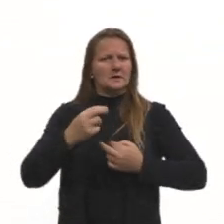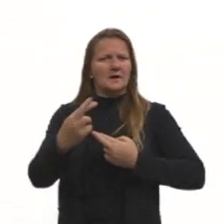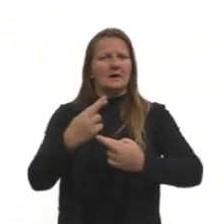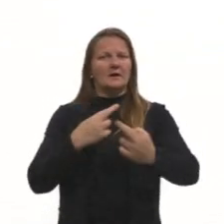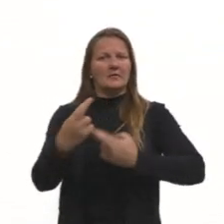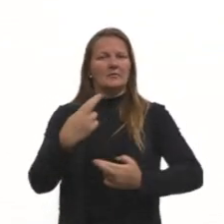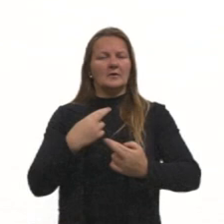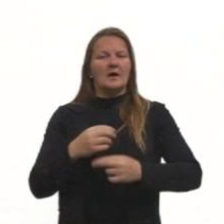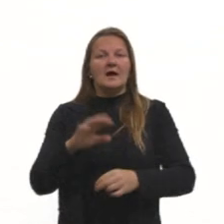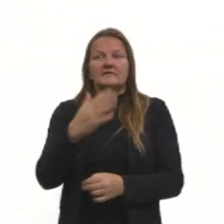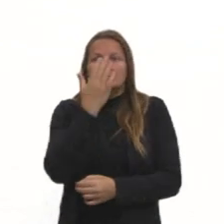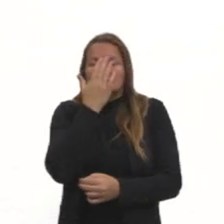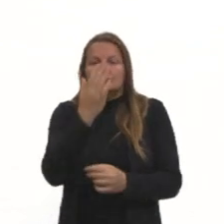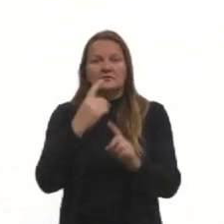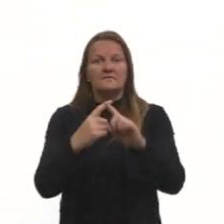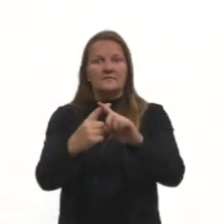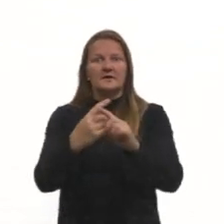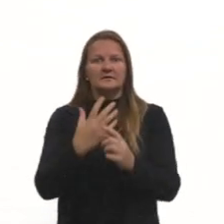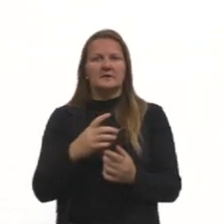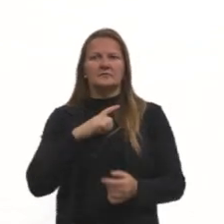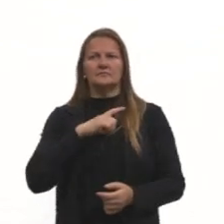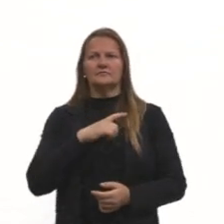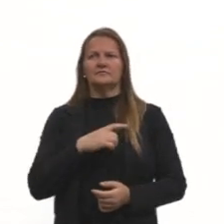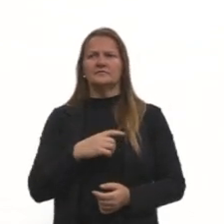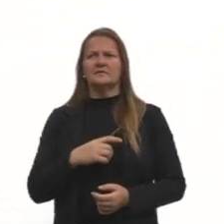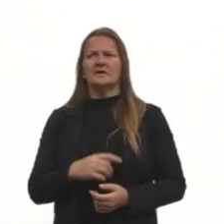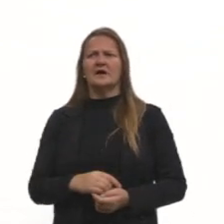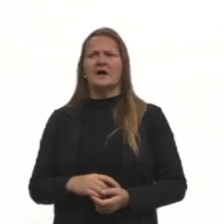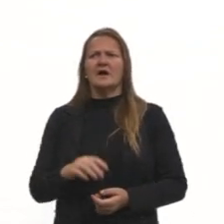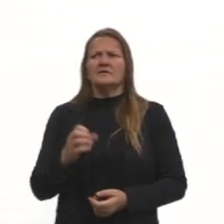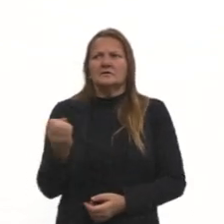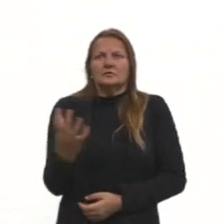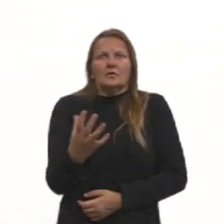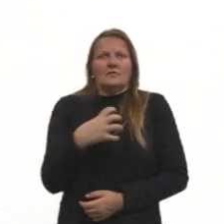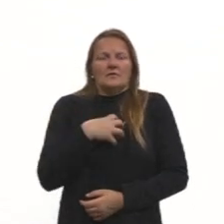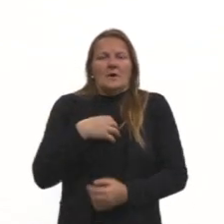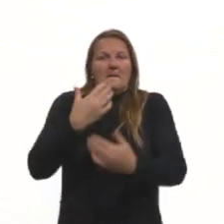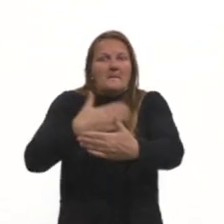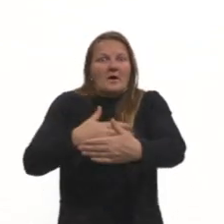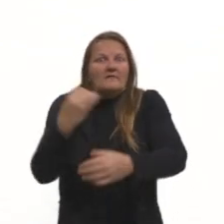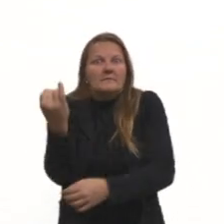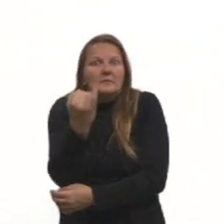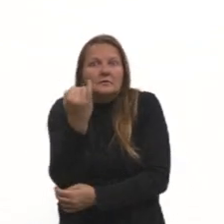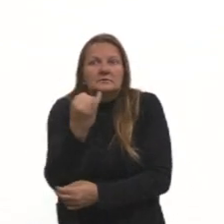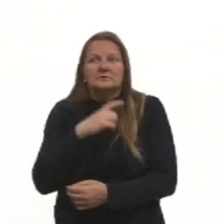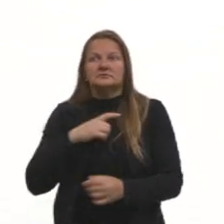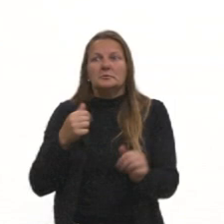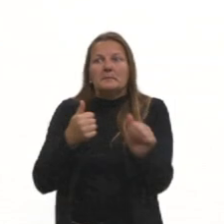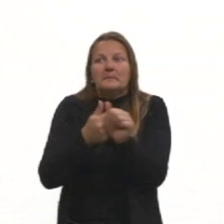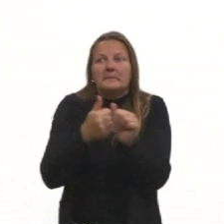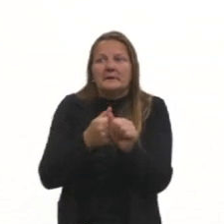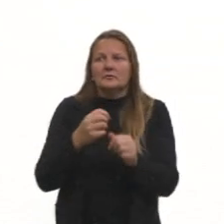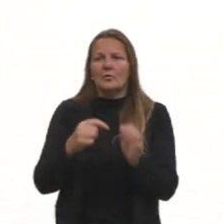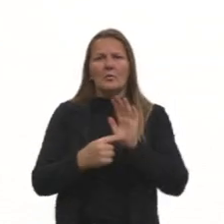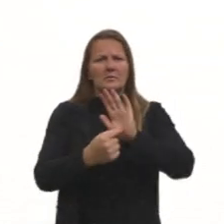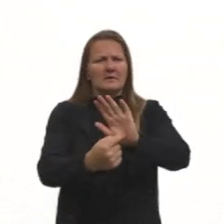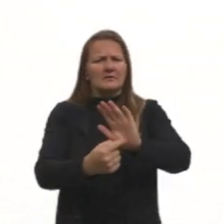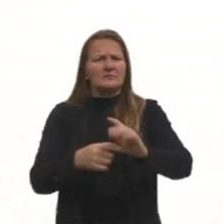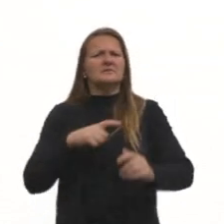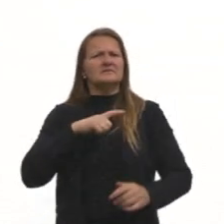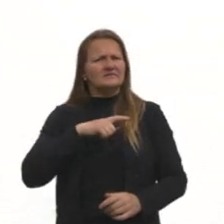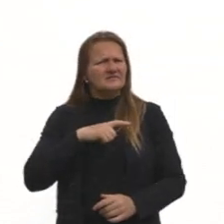determinada situação por exemplo diante de algo novo uma prova importante que se aproxima ou uma apresentação